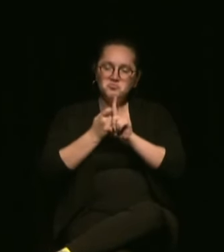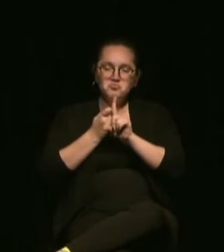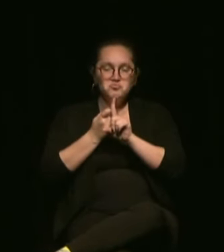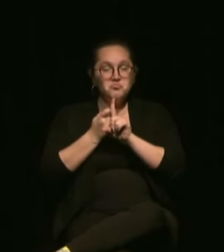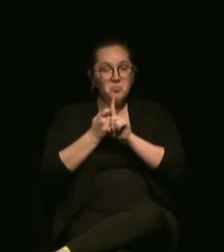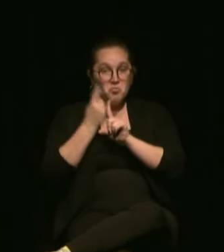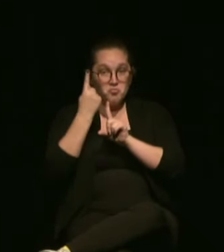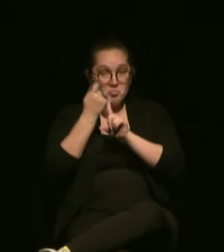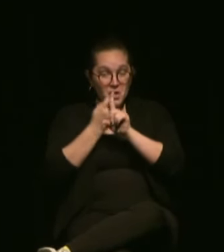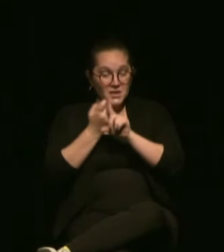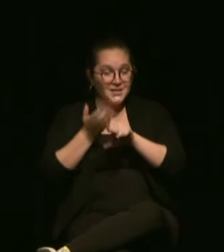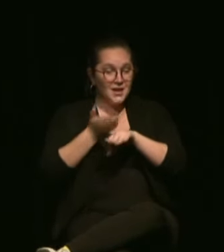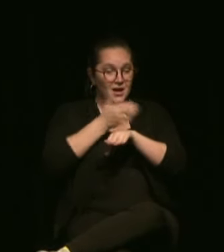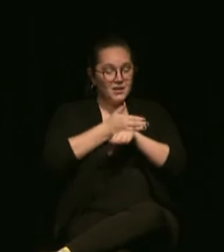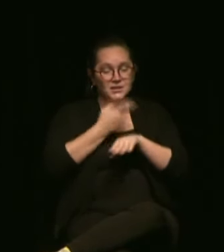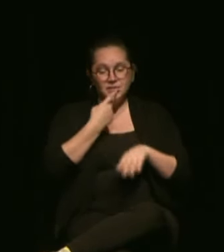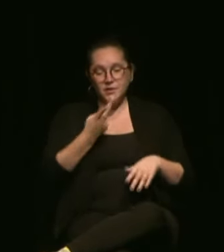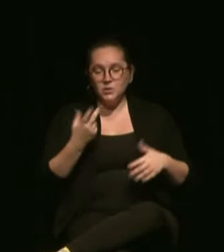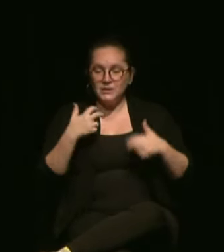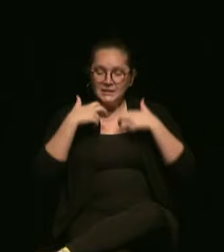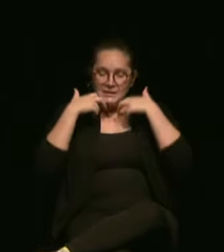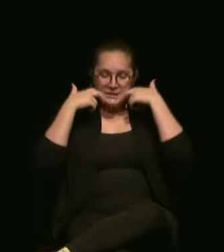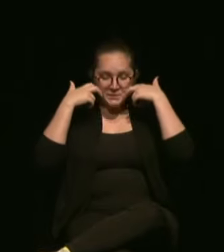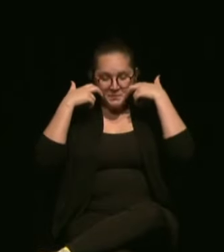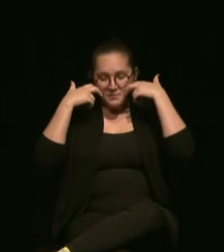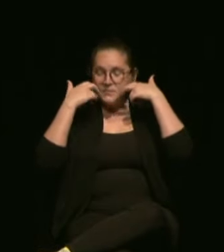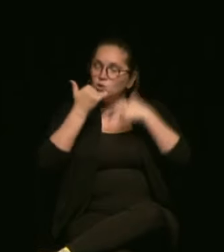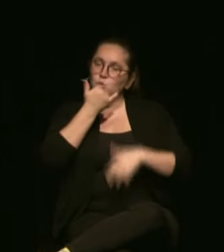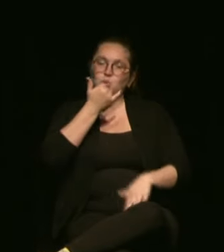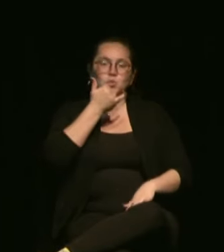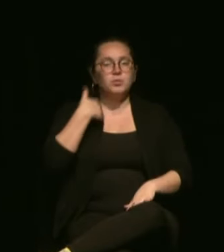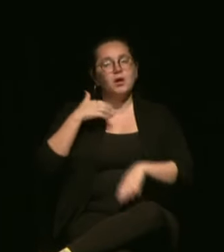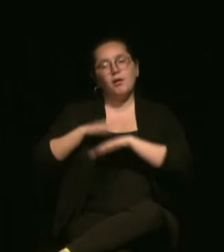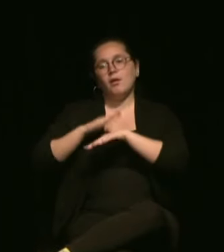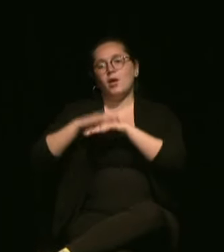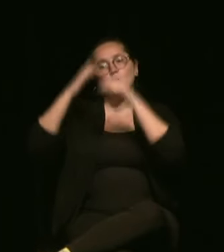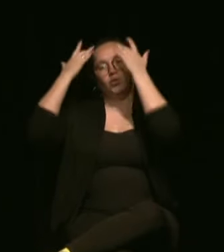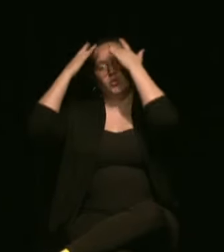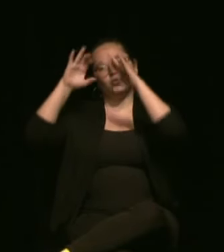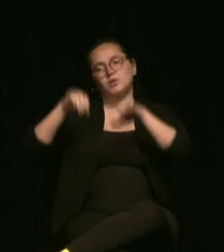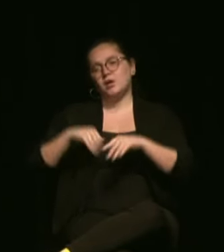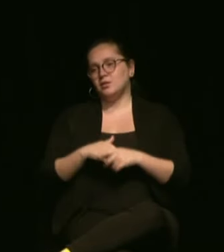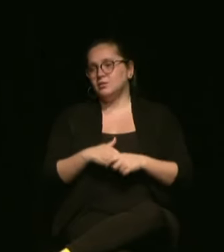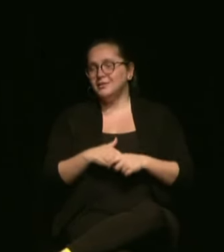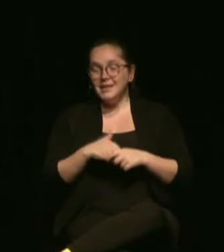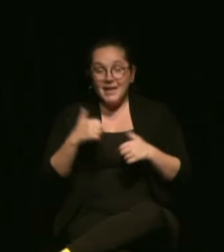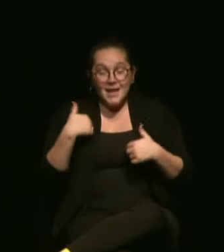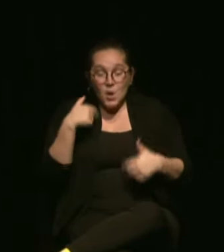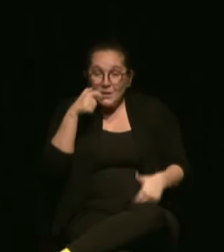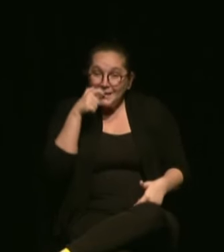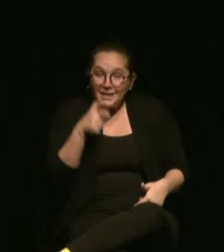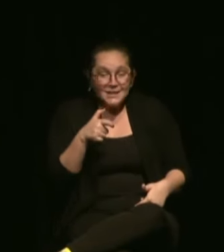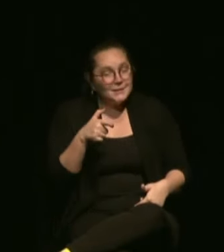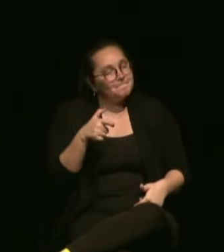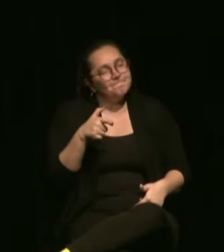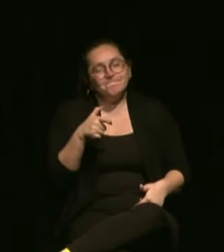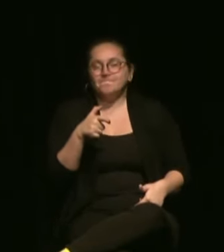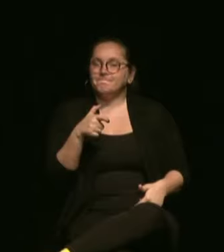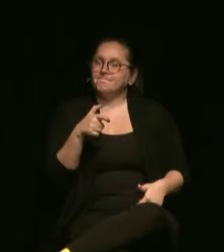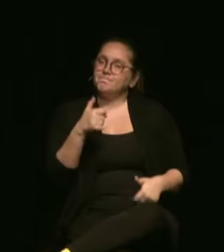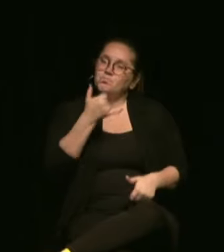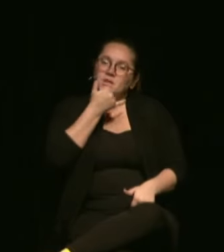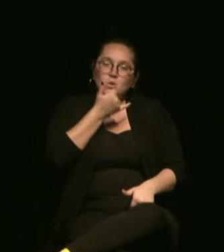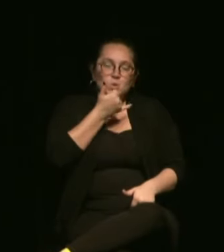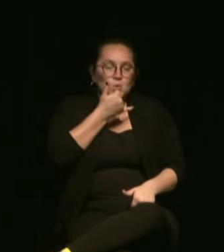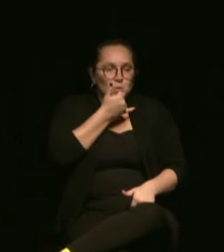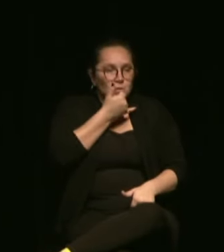muito constrangido, chegou para mim e disse: ó, eu não sei fazer isso. Não é o que eu sei fazer, não é o que me interessa fazer.